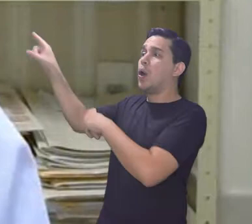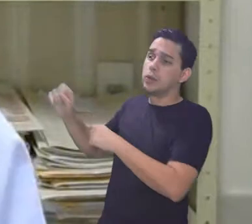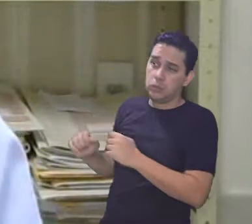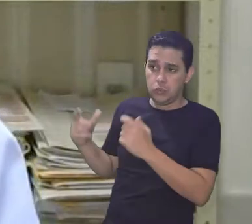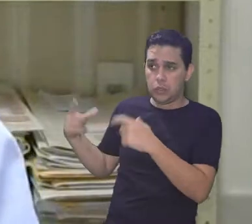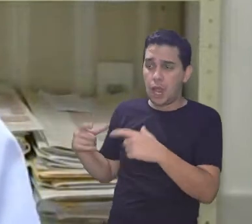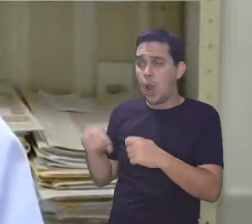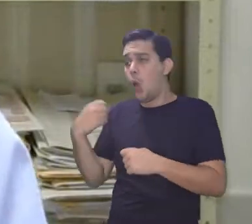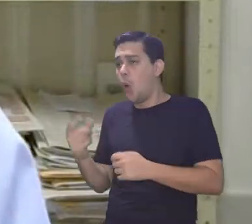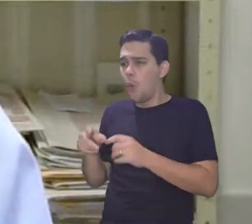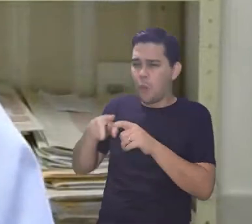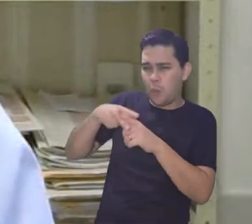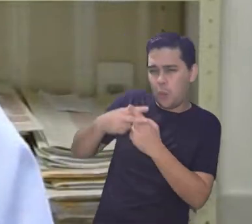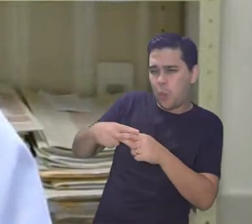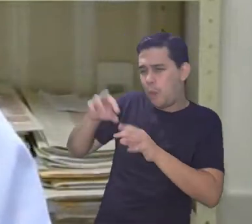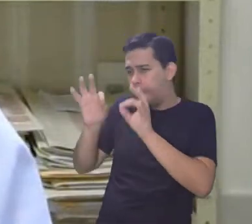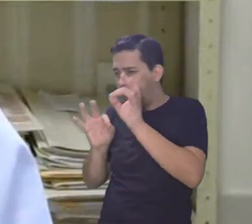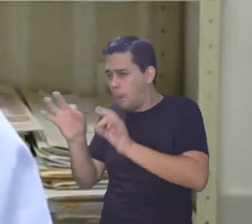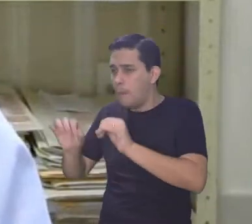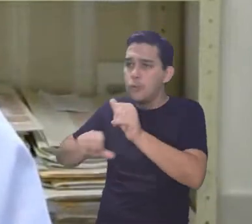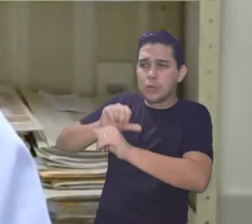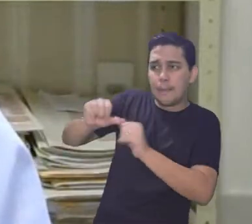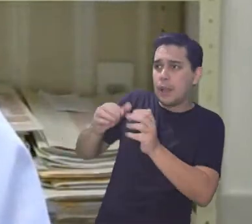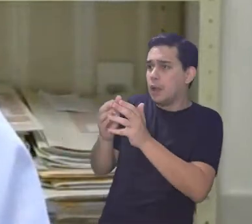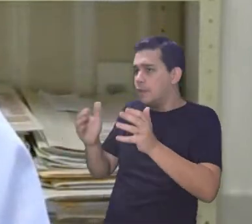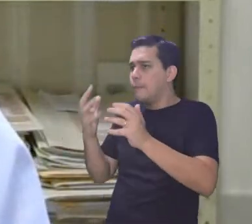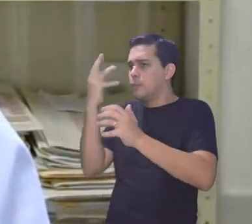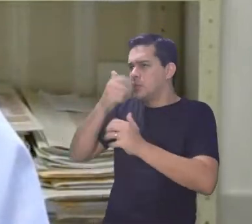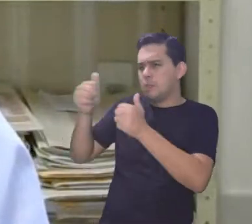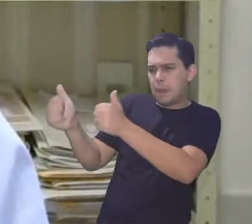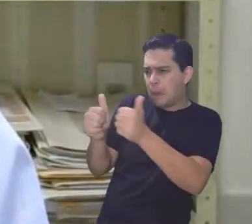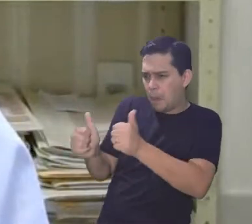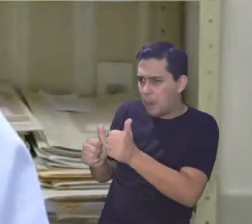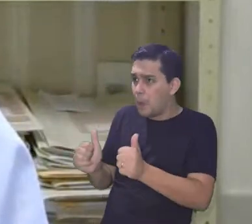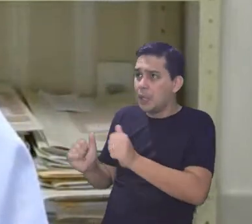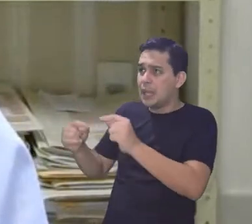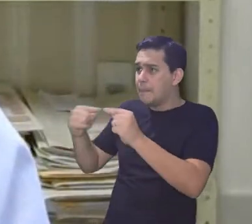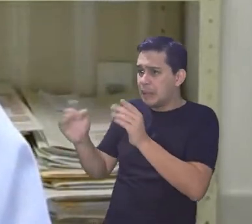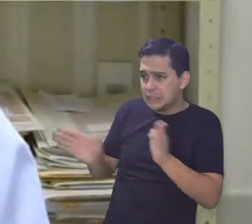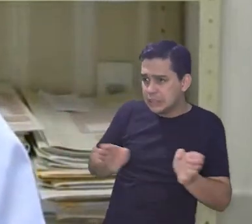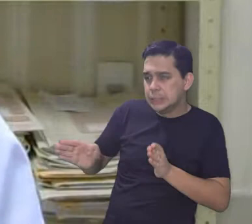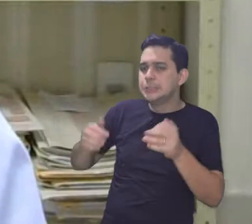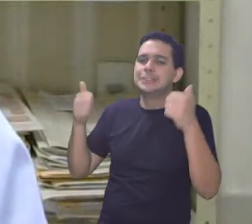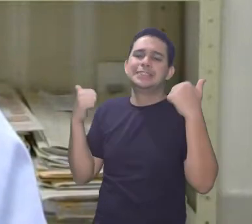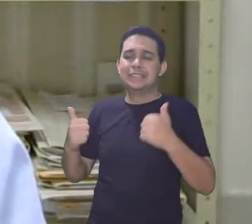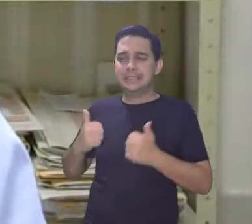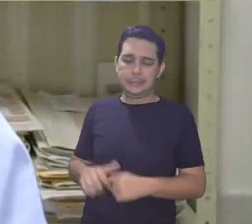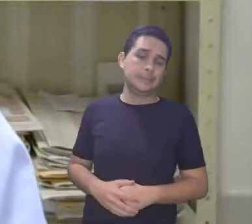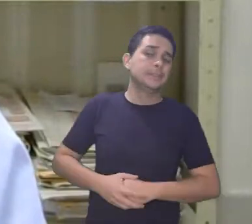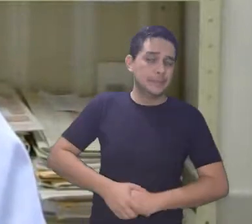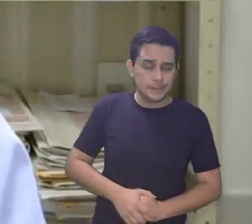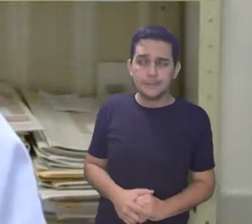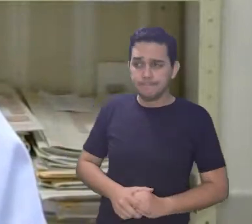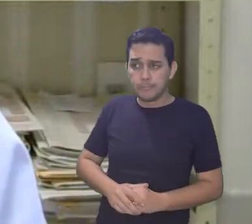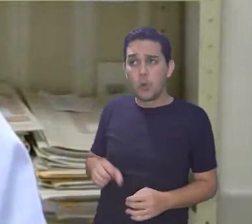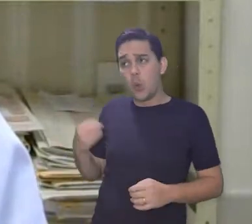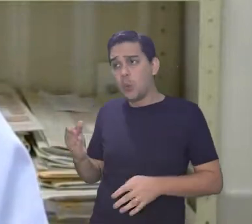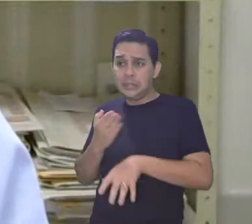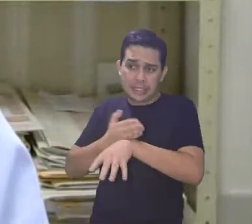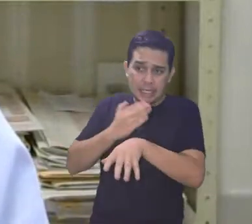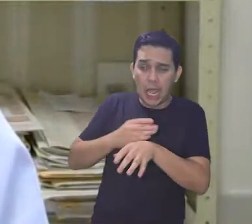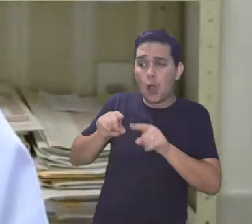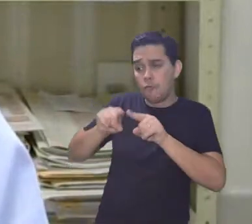ganhasse acessibilidade. E também há necessidade de investimento em pessoal para que o atendimento possa ser feito com